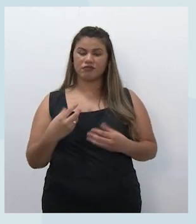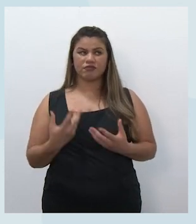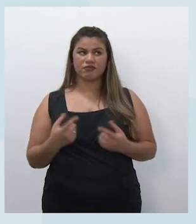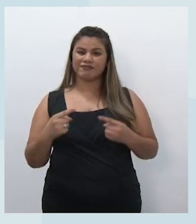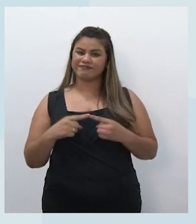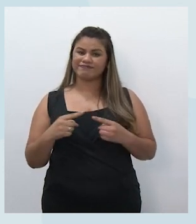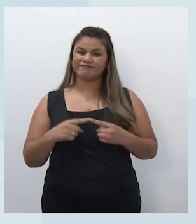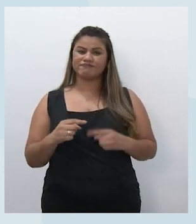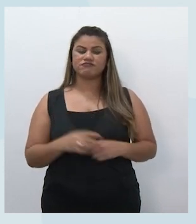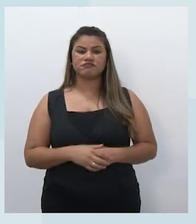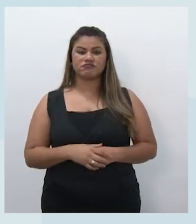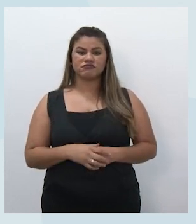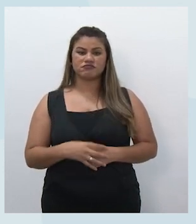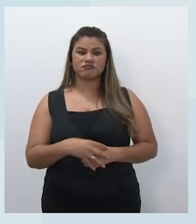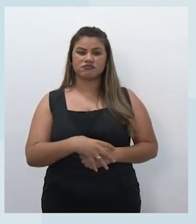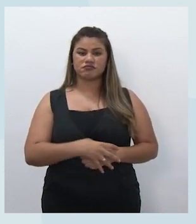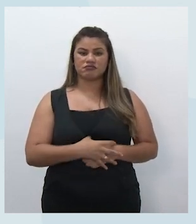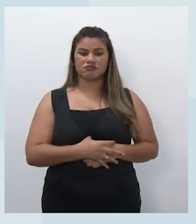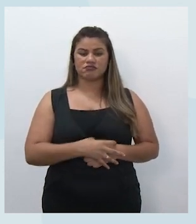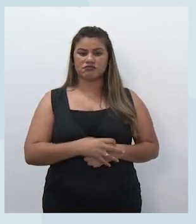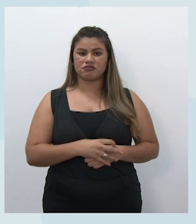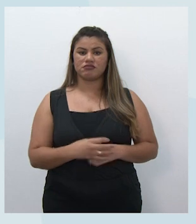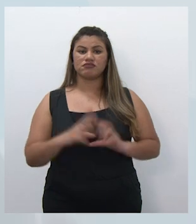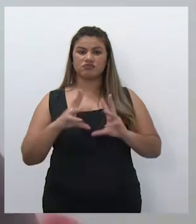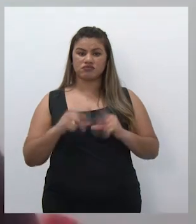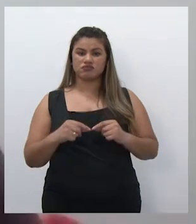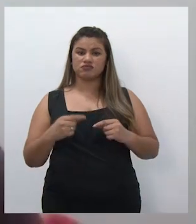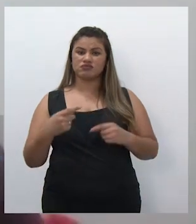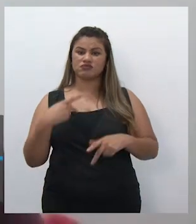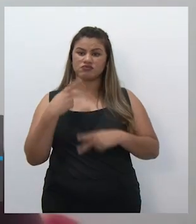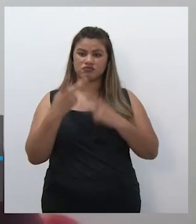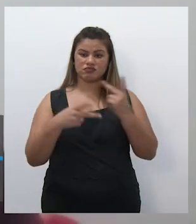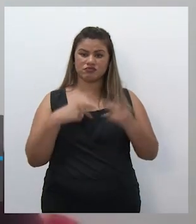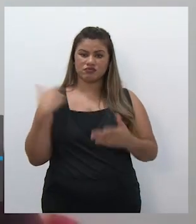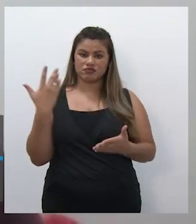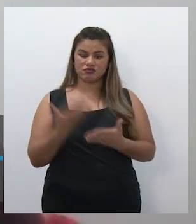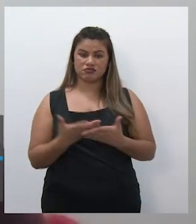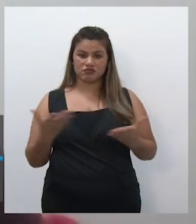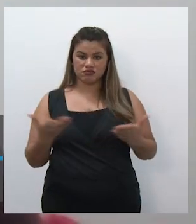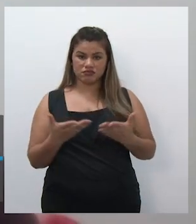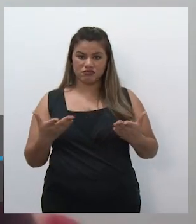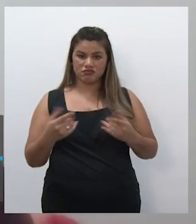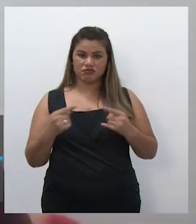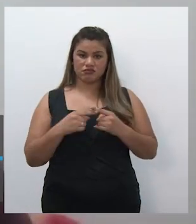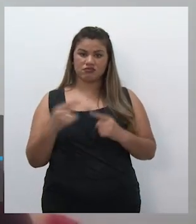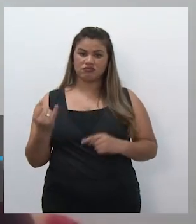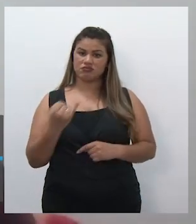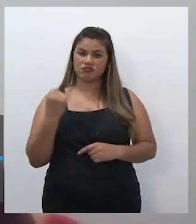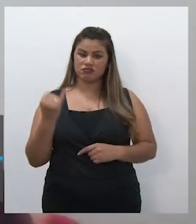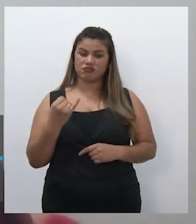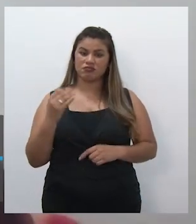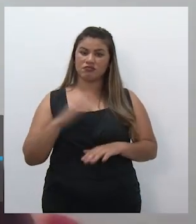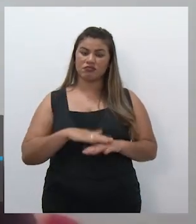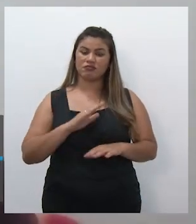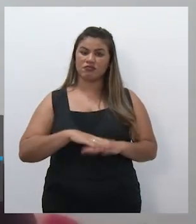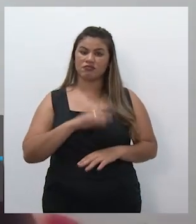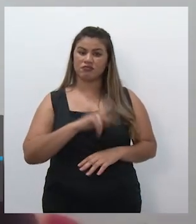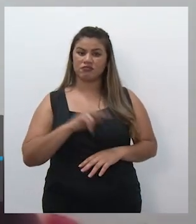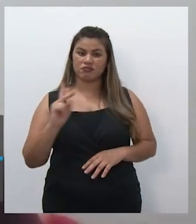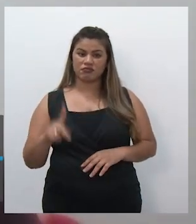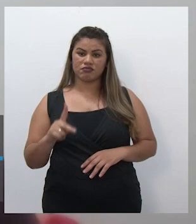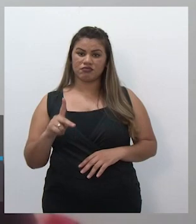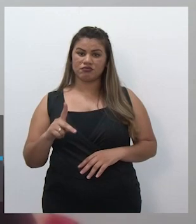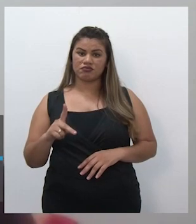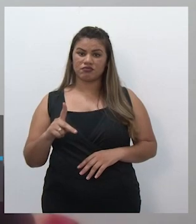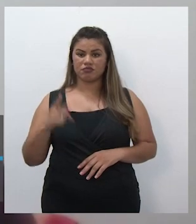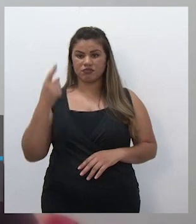Então, com tudo isso que nós discutimos até agora, é importante que vocês enfatizem essa questão. O trabalho do professor agora não